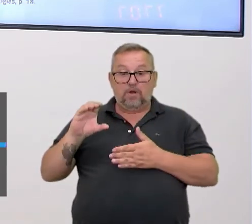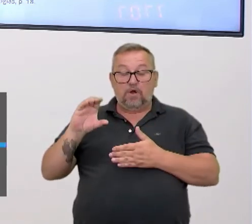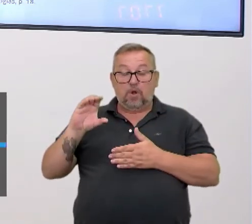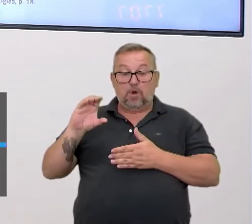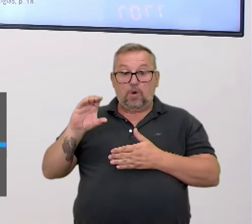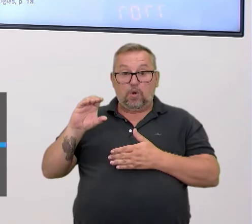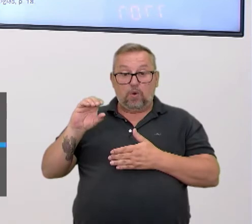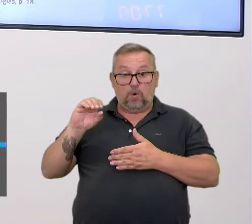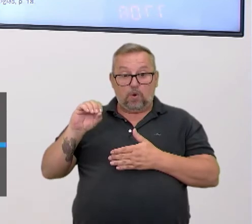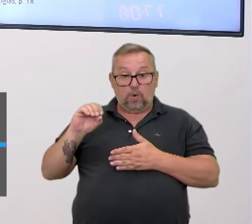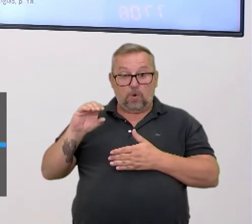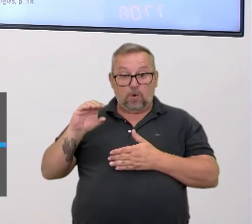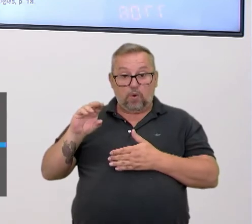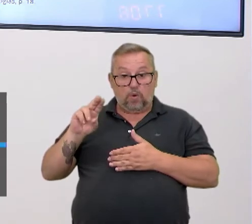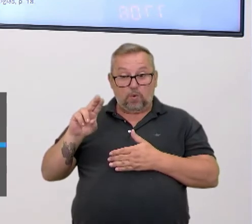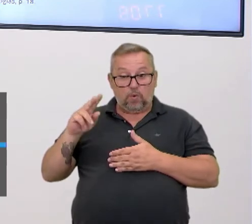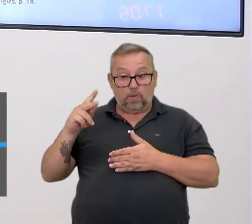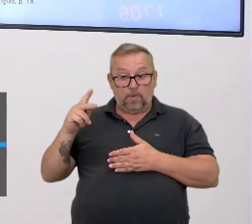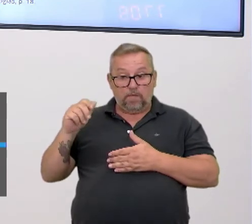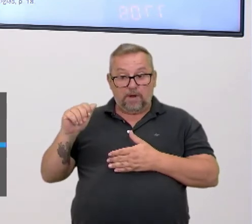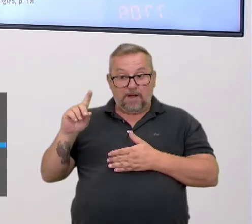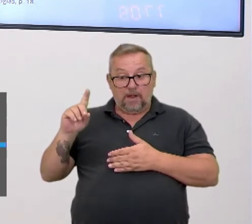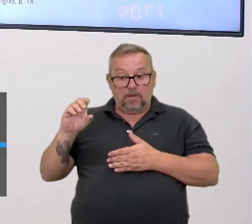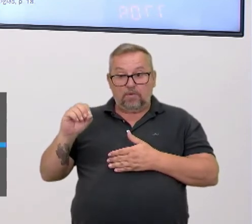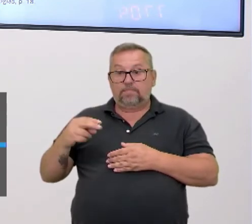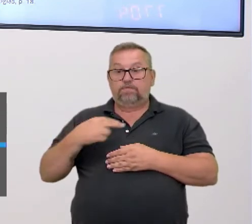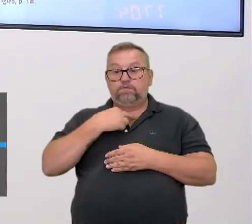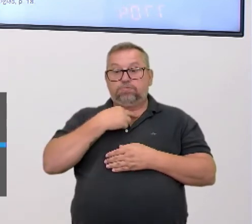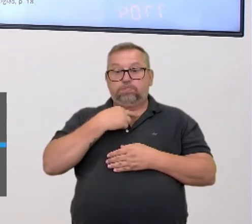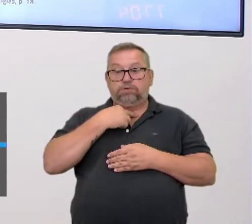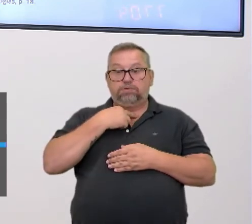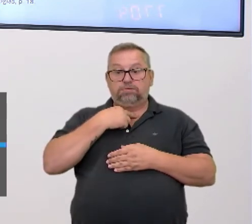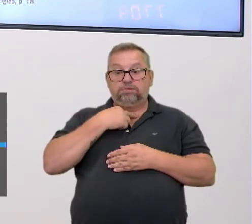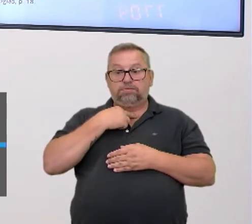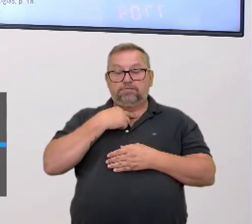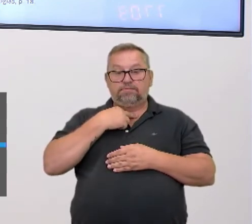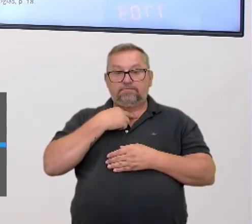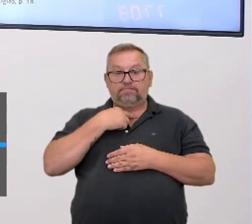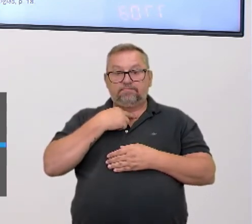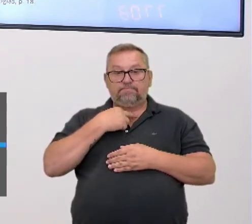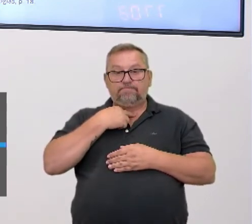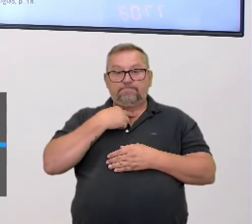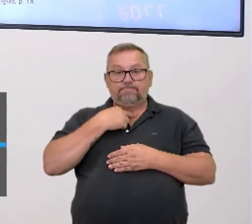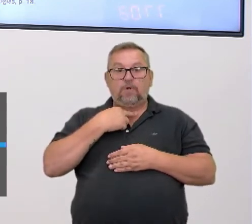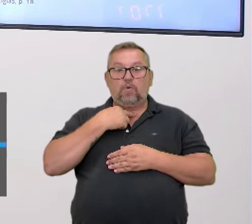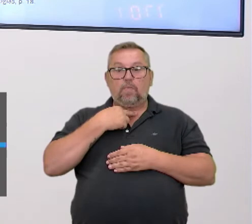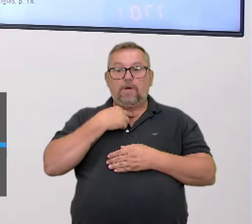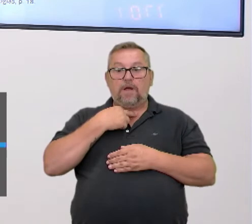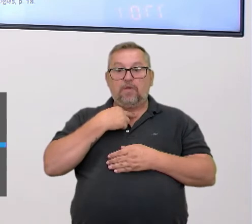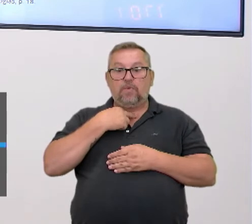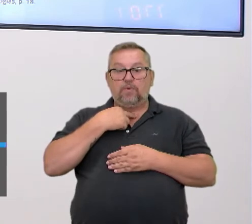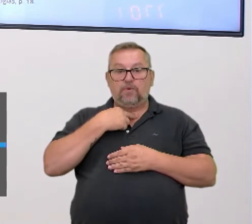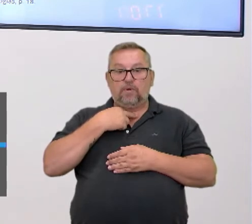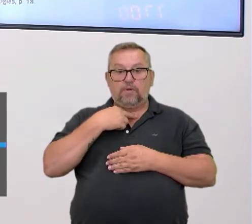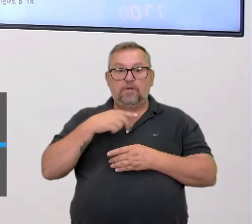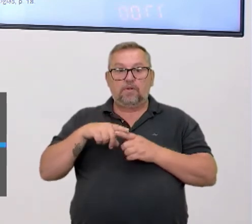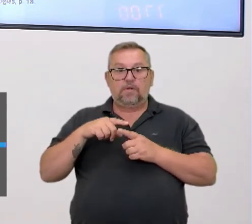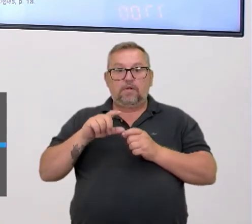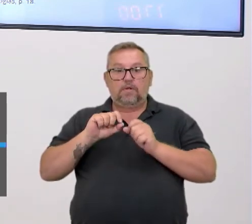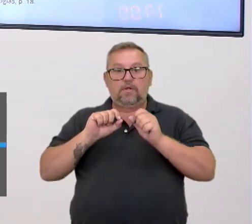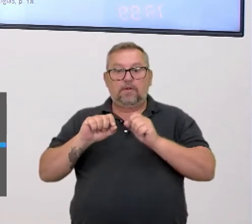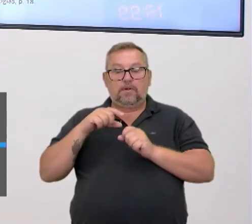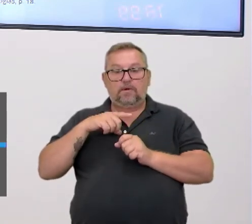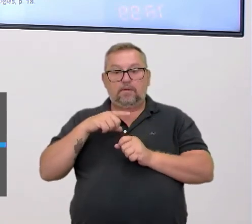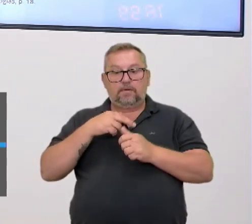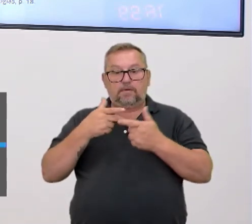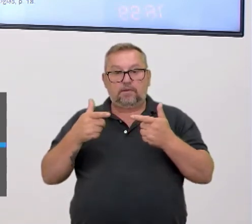e a gente vai mostrar isso aí para vocês, o que acontece? É a mesma coisa que ela está o quê? Que ela está empregada. Mas é que existe